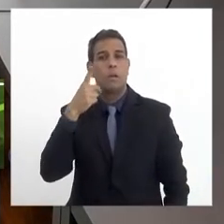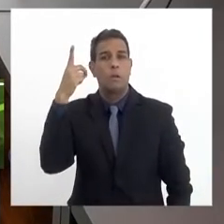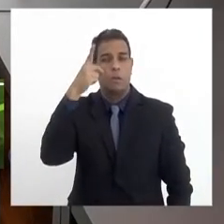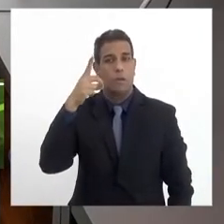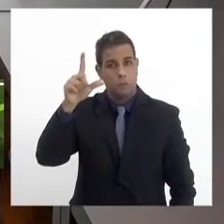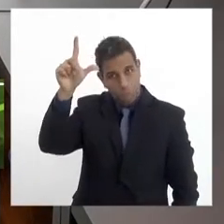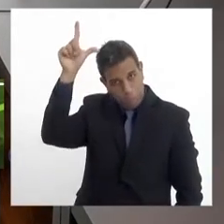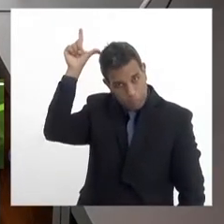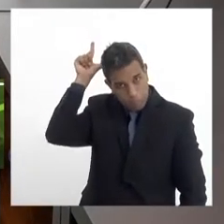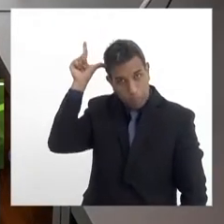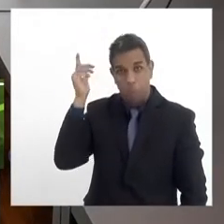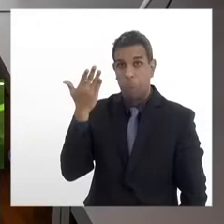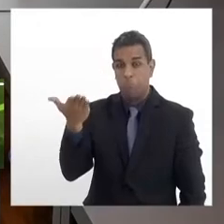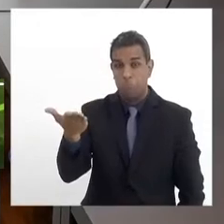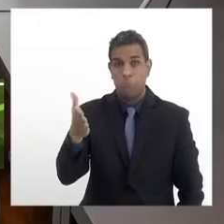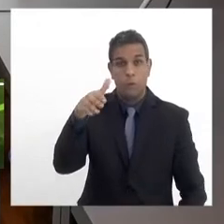vota